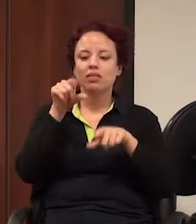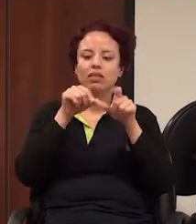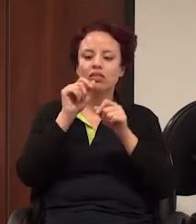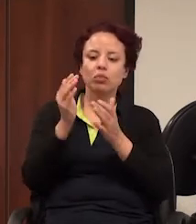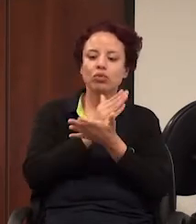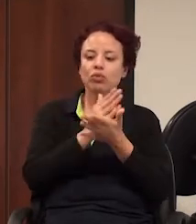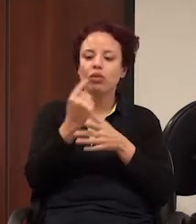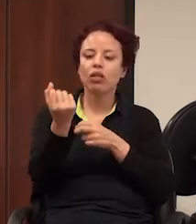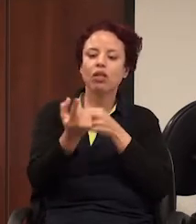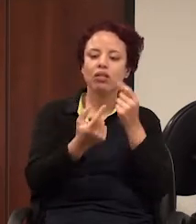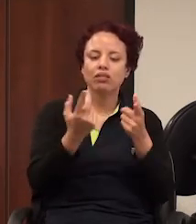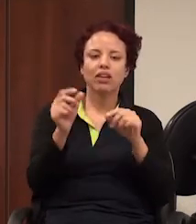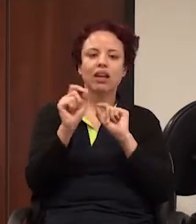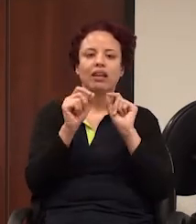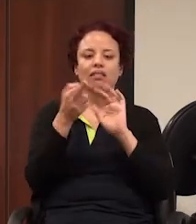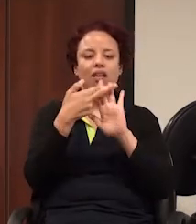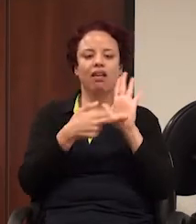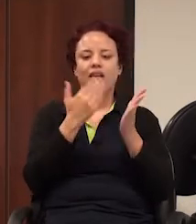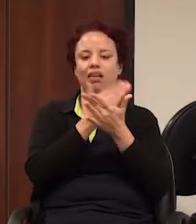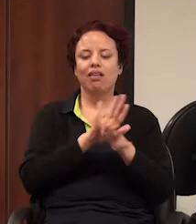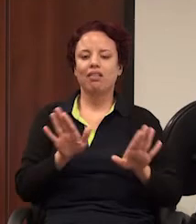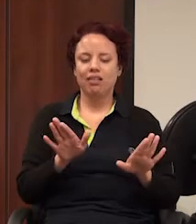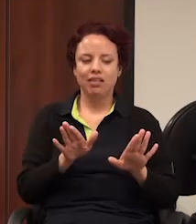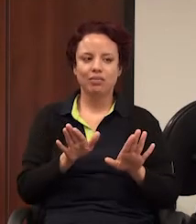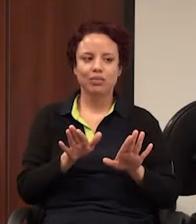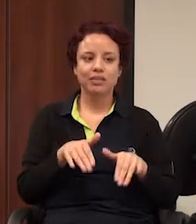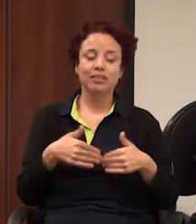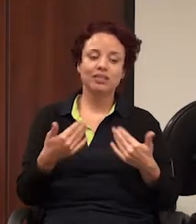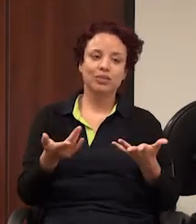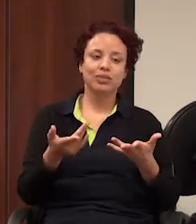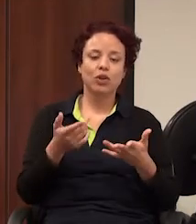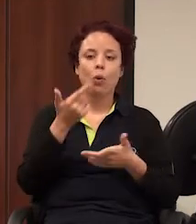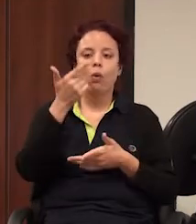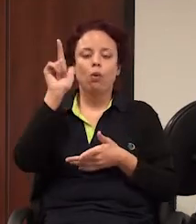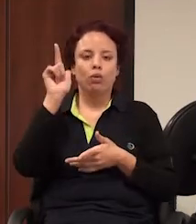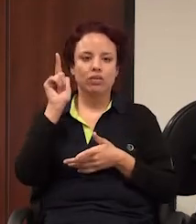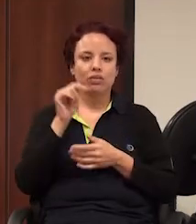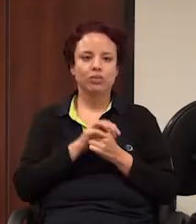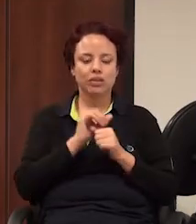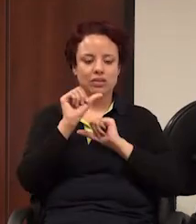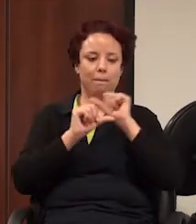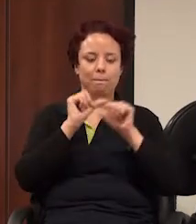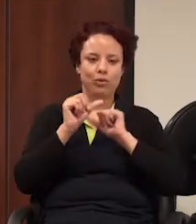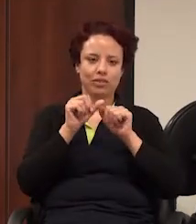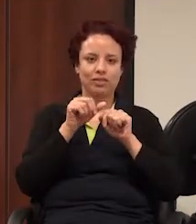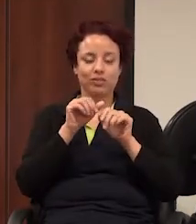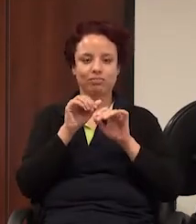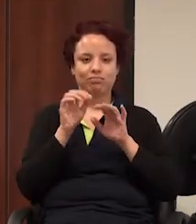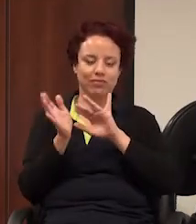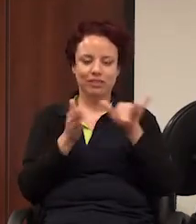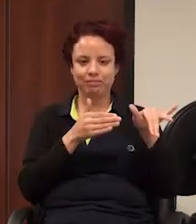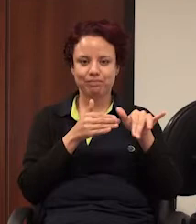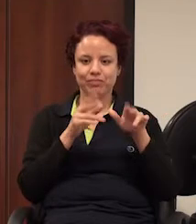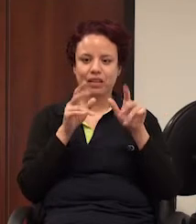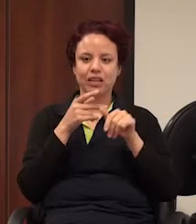não vamos ter mais regras, né? E também outra coisa, né, aí mudando um pouco o vértice, quando se fala